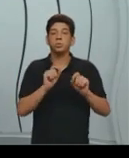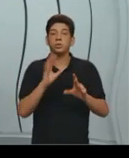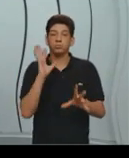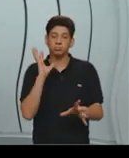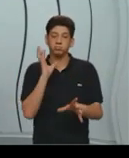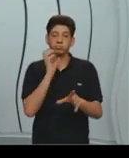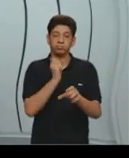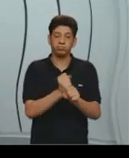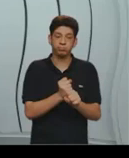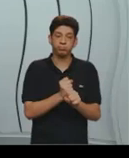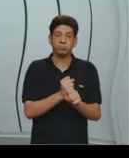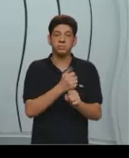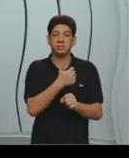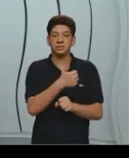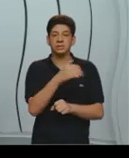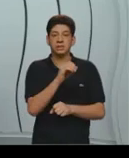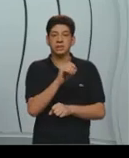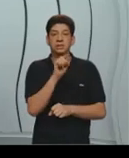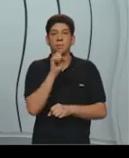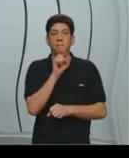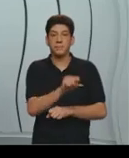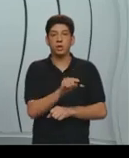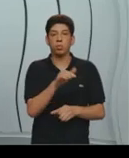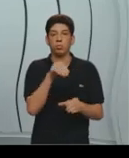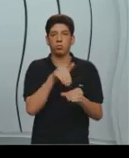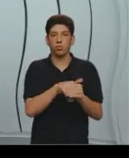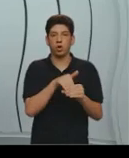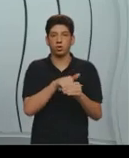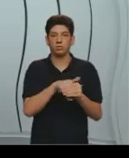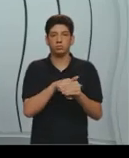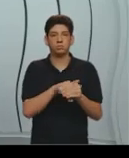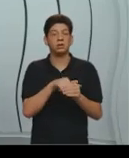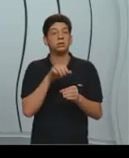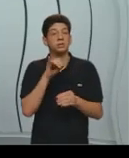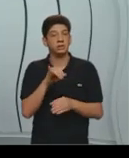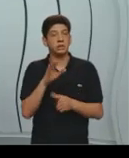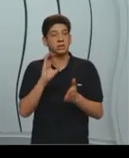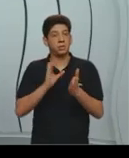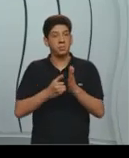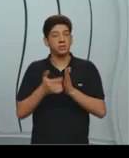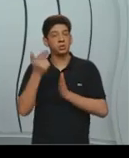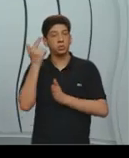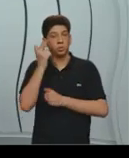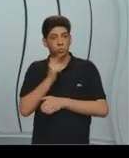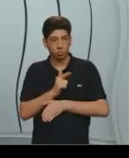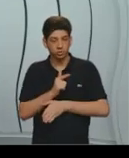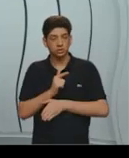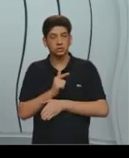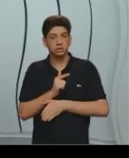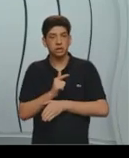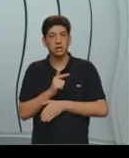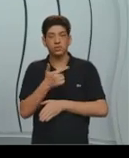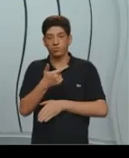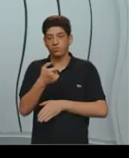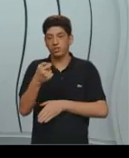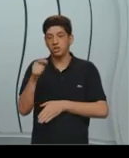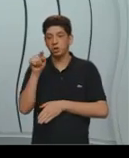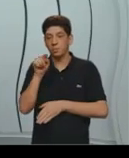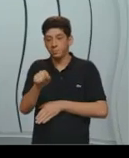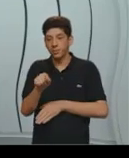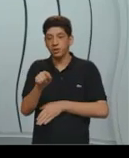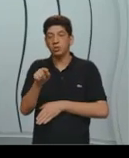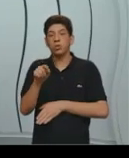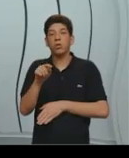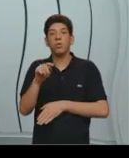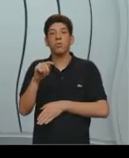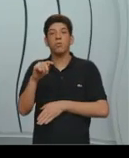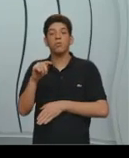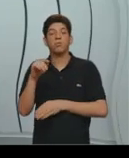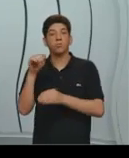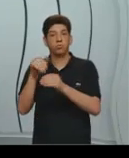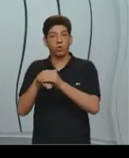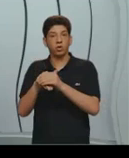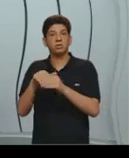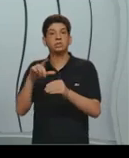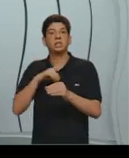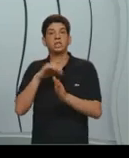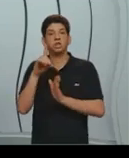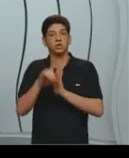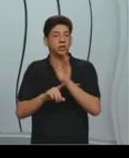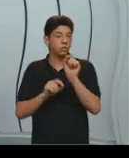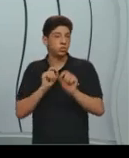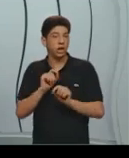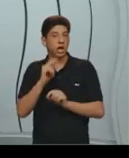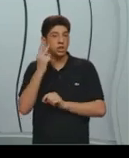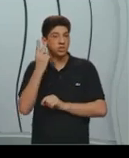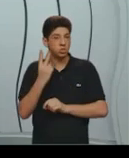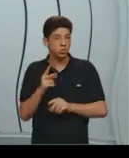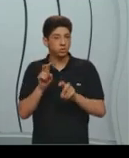total de 10 mil votos. Se esse partido consegue 20 mil votos, você vai ter direito a 2 cadeiras. E o que pode